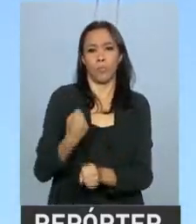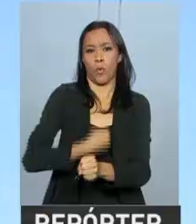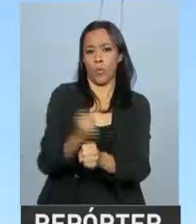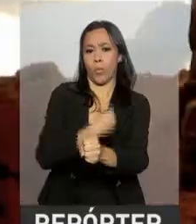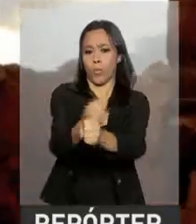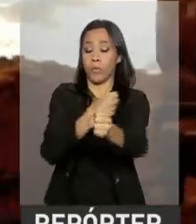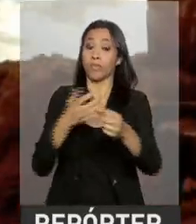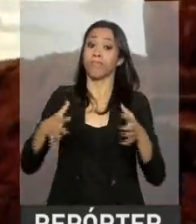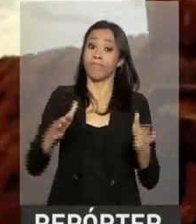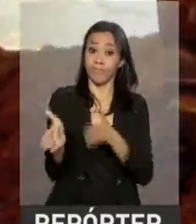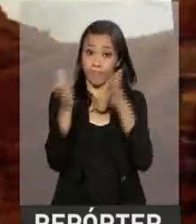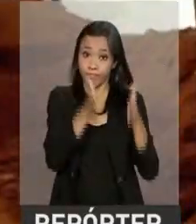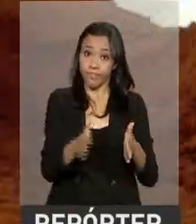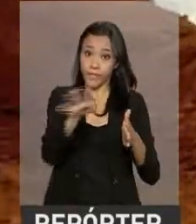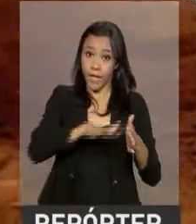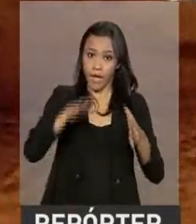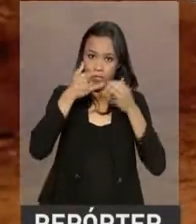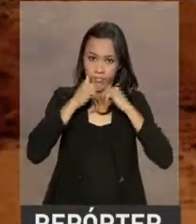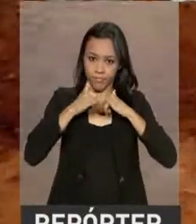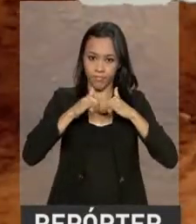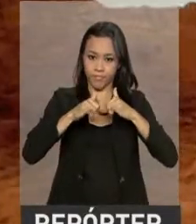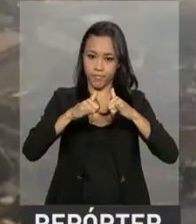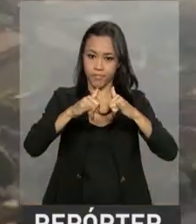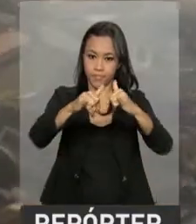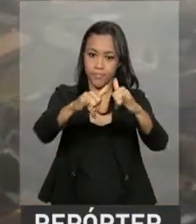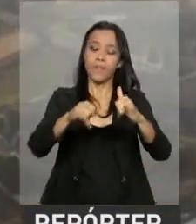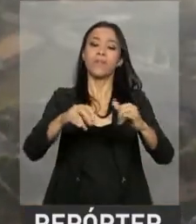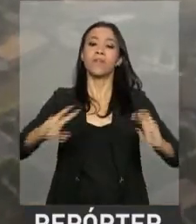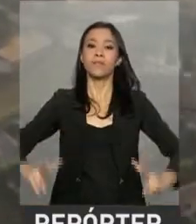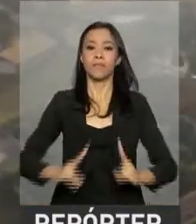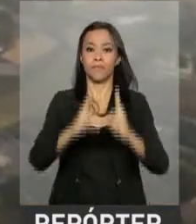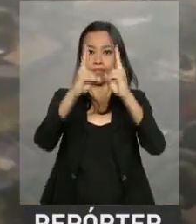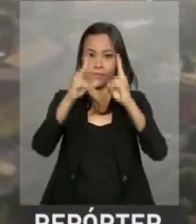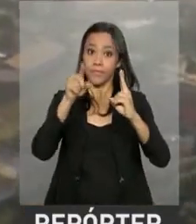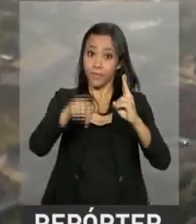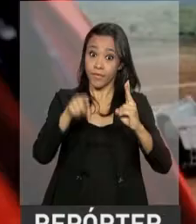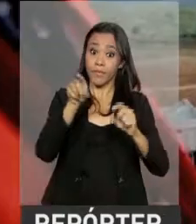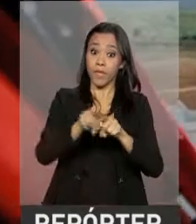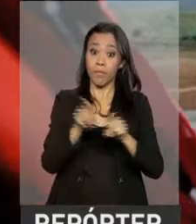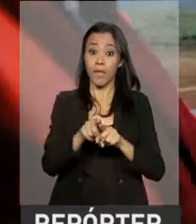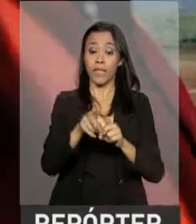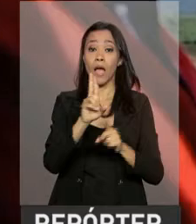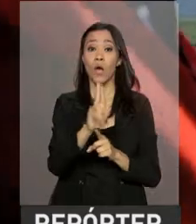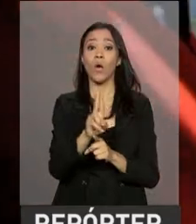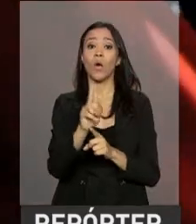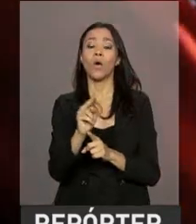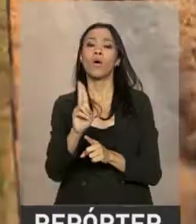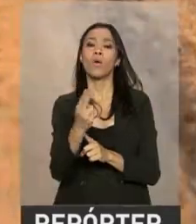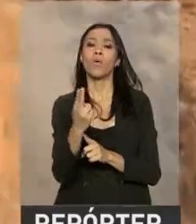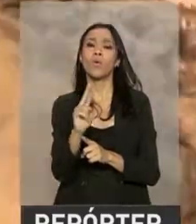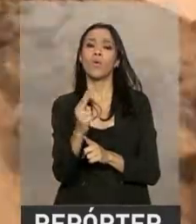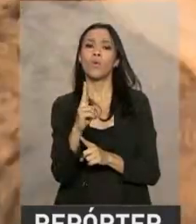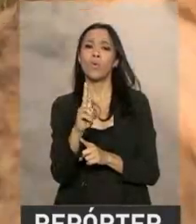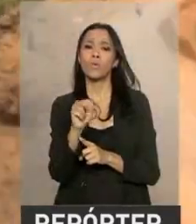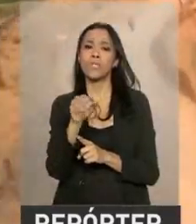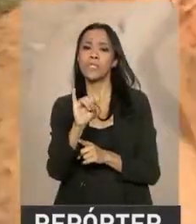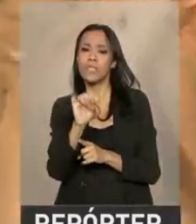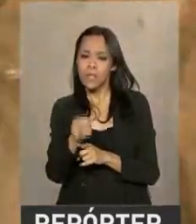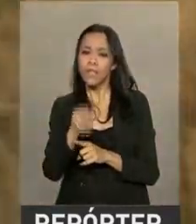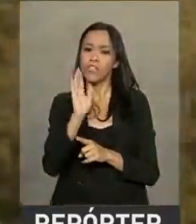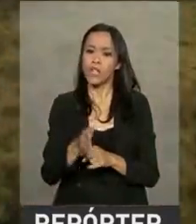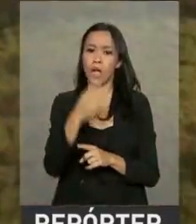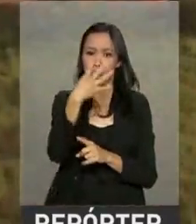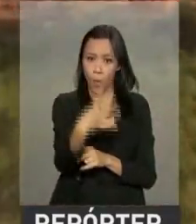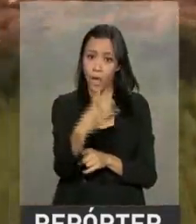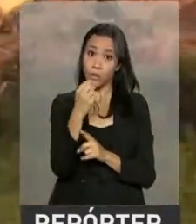energética o governo destaca o início da operação da usina hidrelétrica de Belo Monte foram instaladas ainda mais de 4